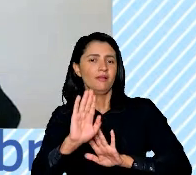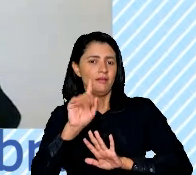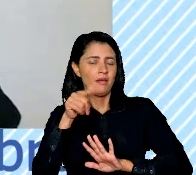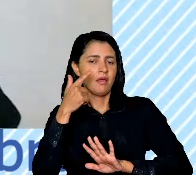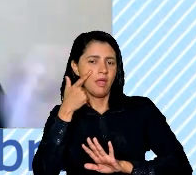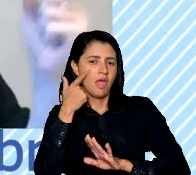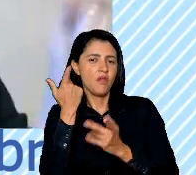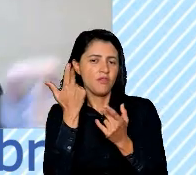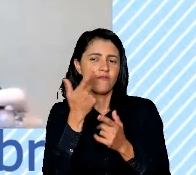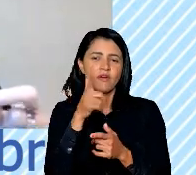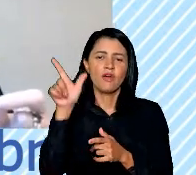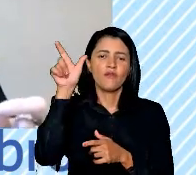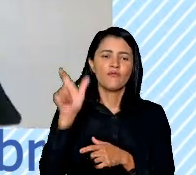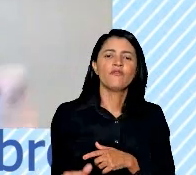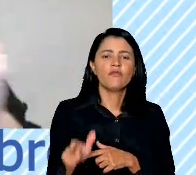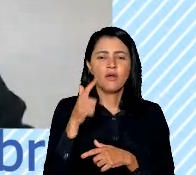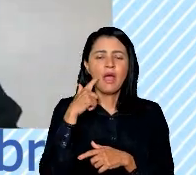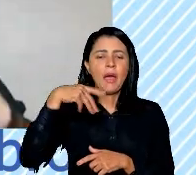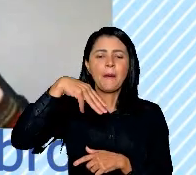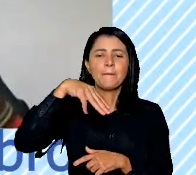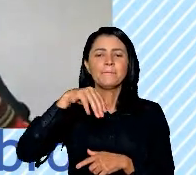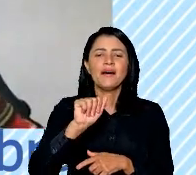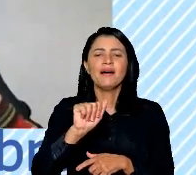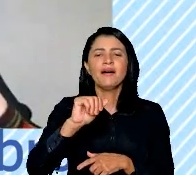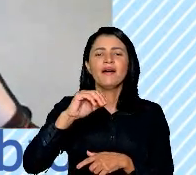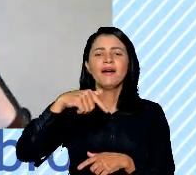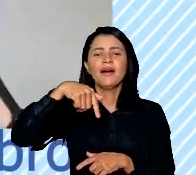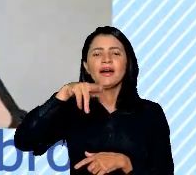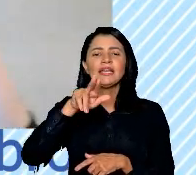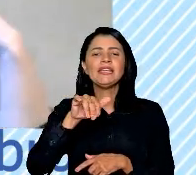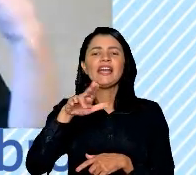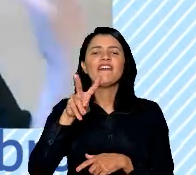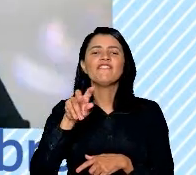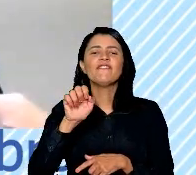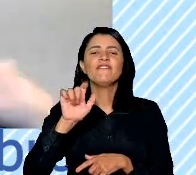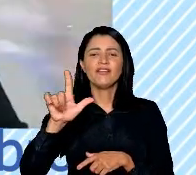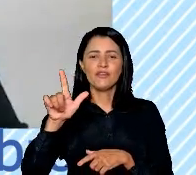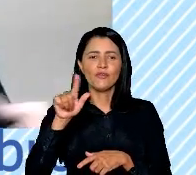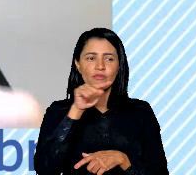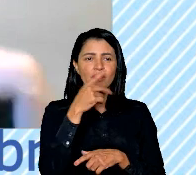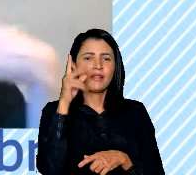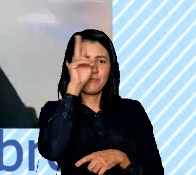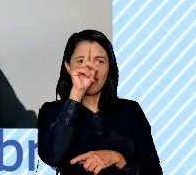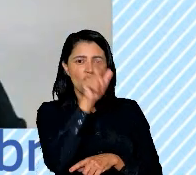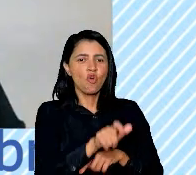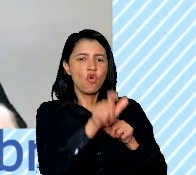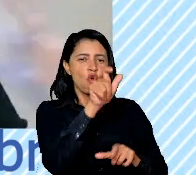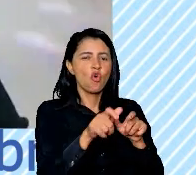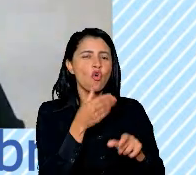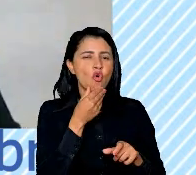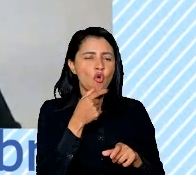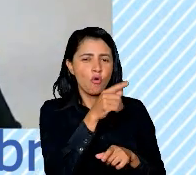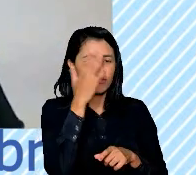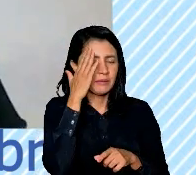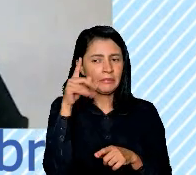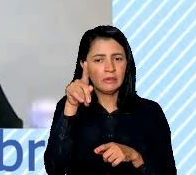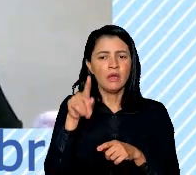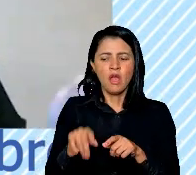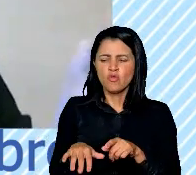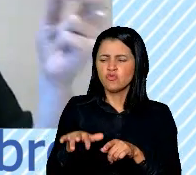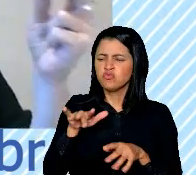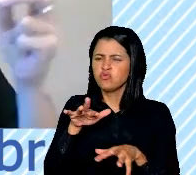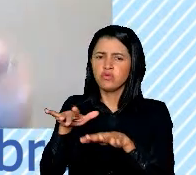um filósofo famoso, Maquiavel, quando ele lembrava que os homens, sabendo das enchentes que iriam destruir cidades e